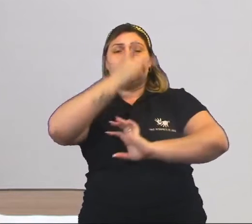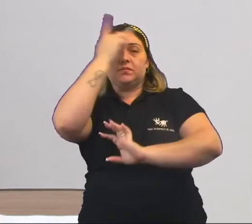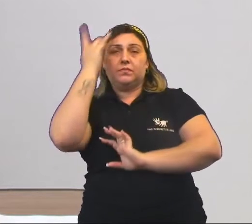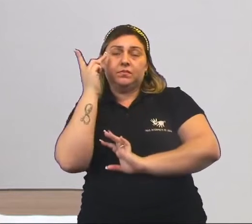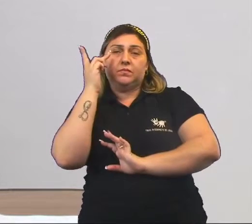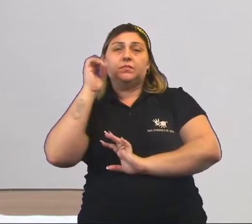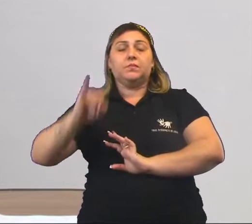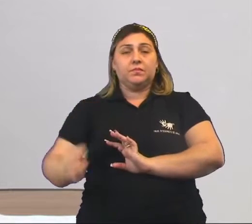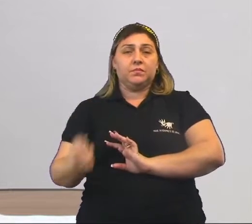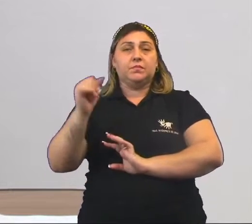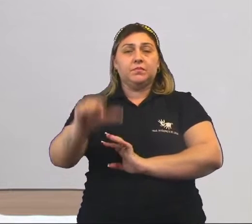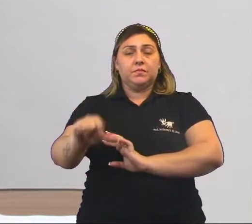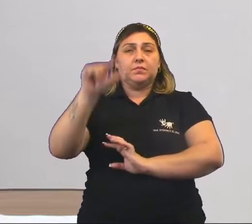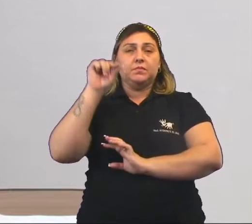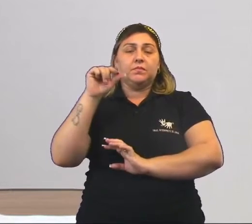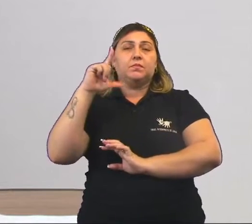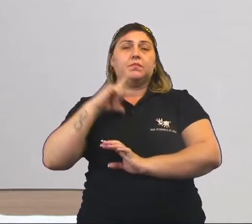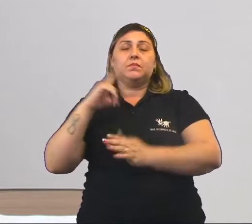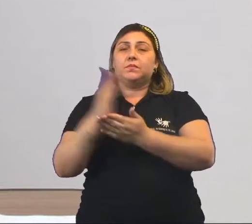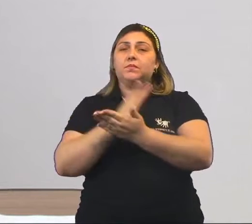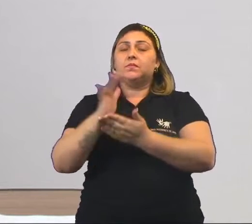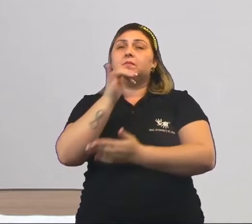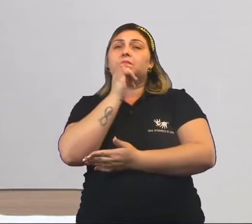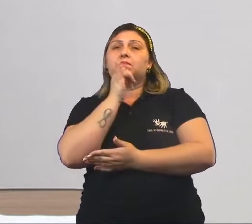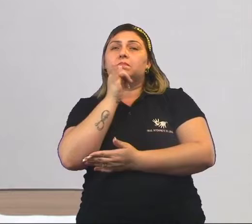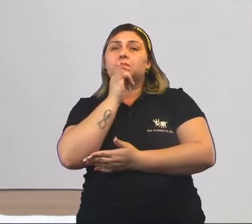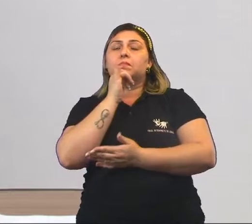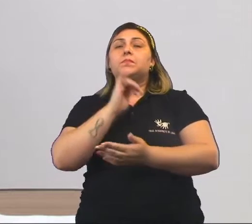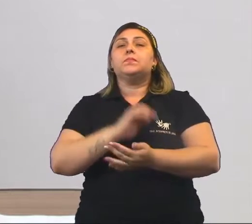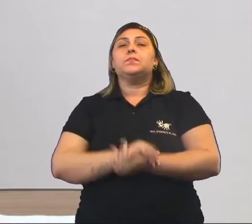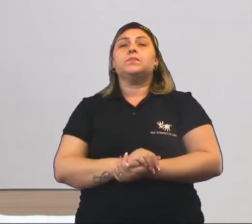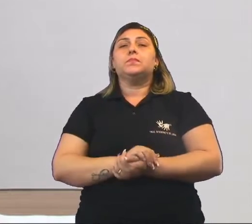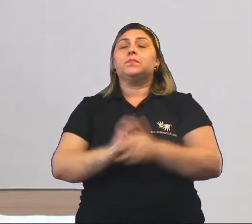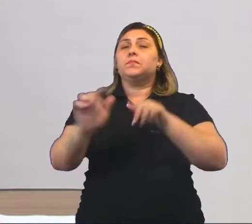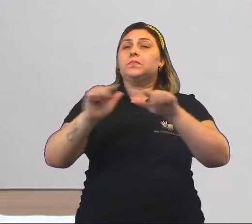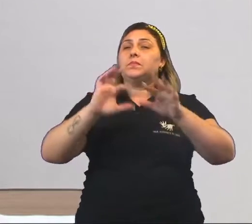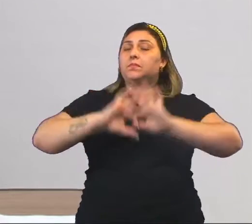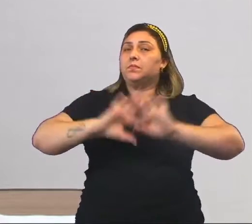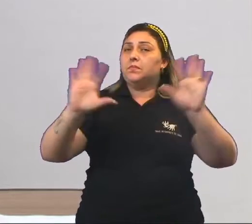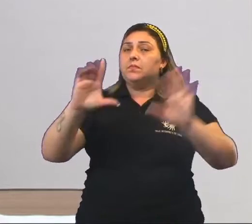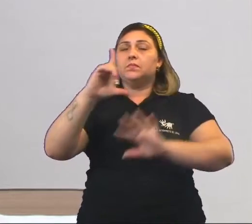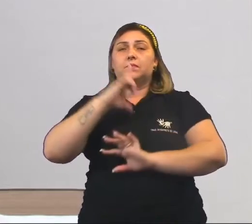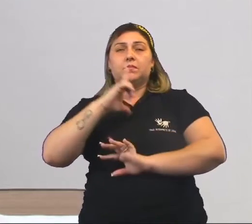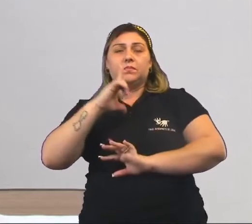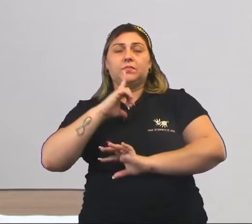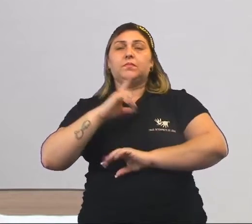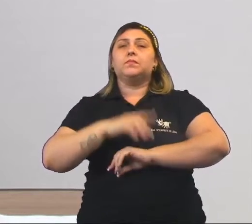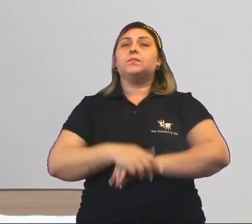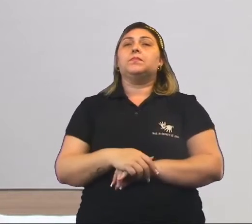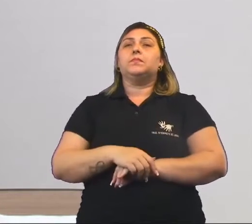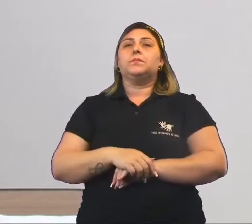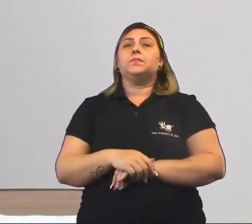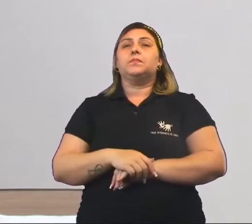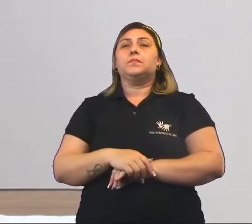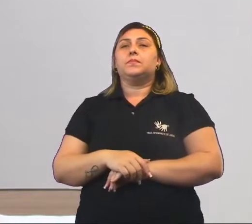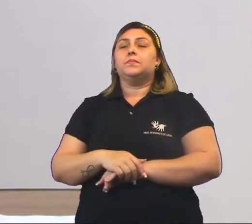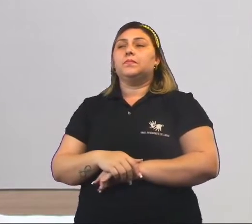tem oportunidade de escolher. E tem alguns exemplos aí. Tá? No trabalho livre, nós temos